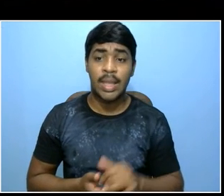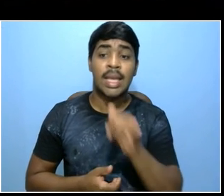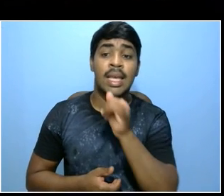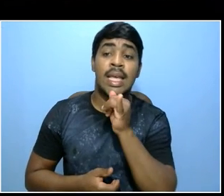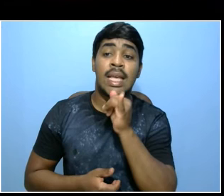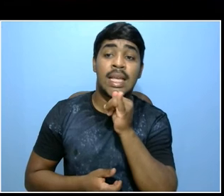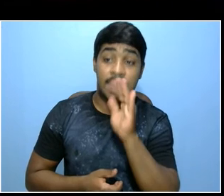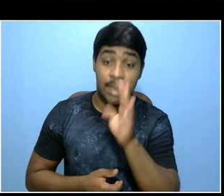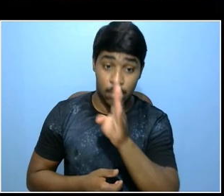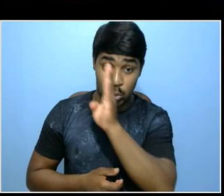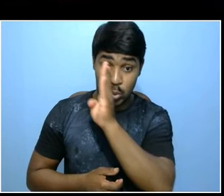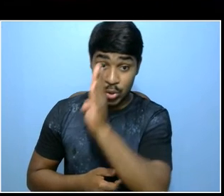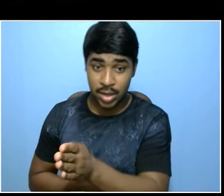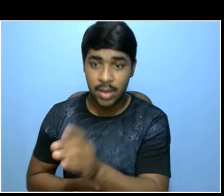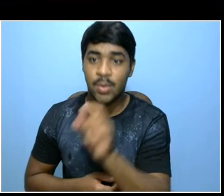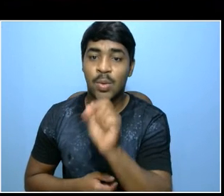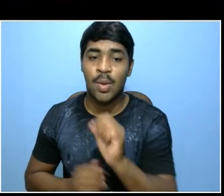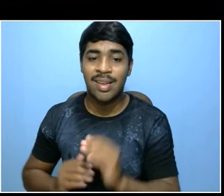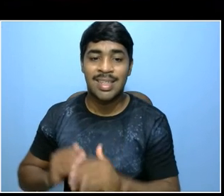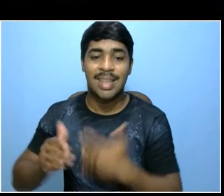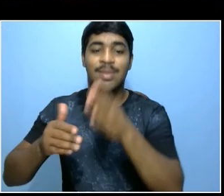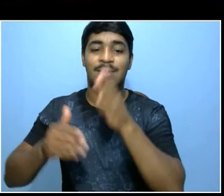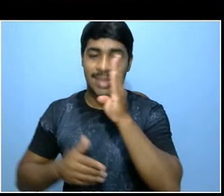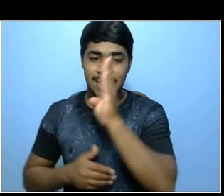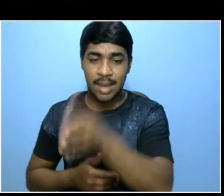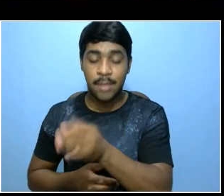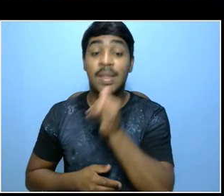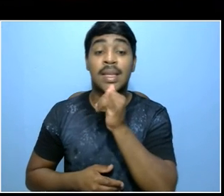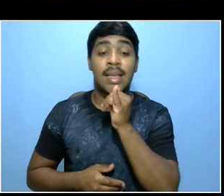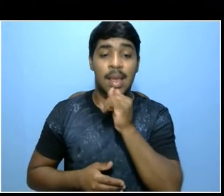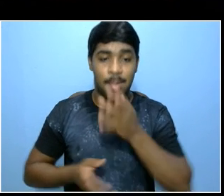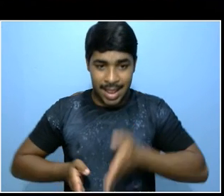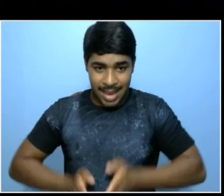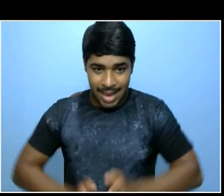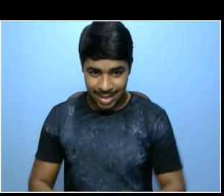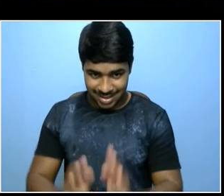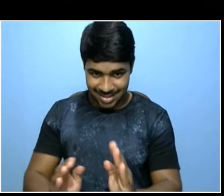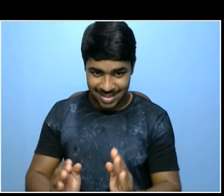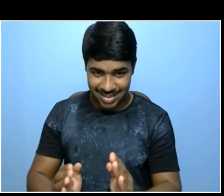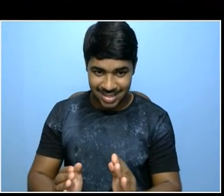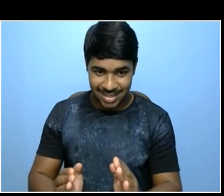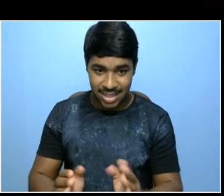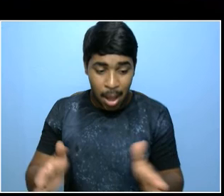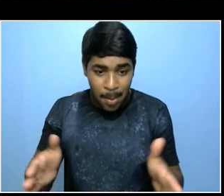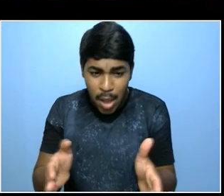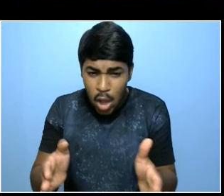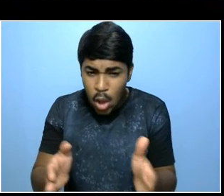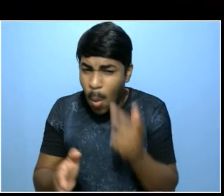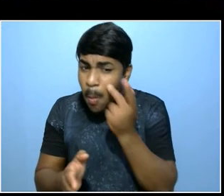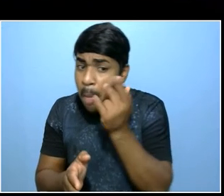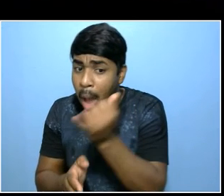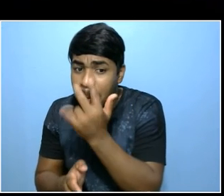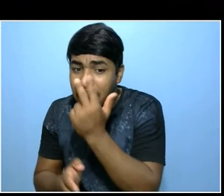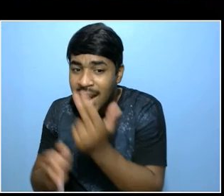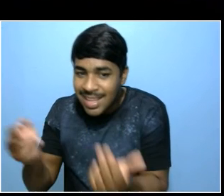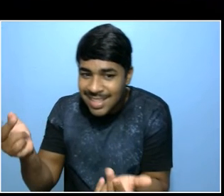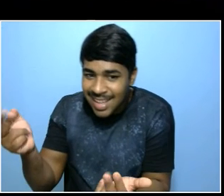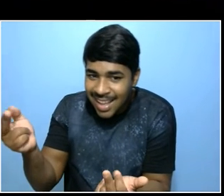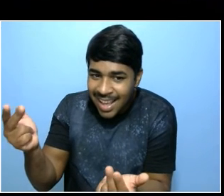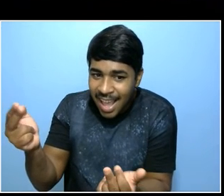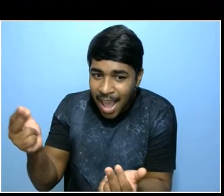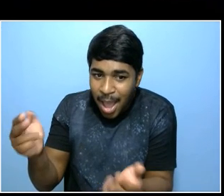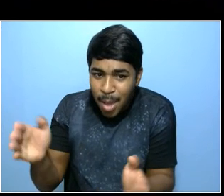semelhante aos pais, né? Já vai nascer semelhante ao adulto. Ele não vai sofrer, assim, uma modificação muito extrema, né? Que é chamado de